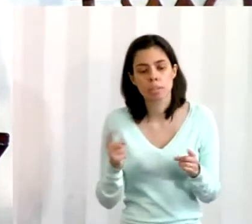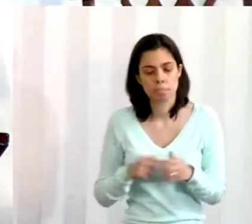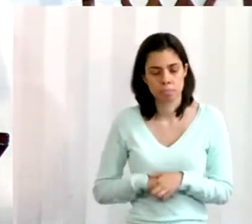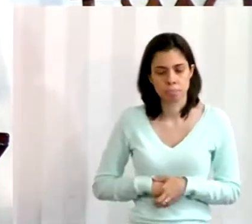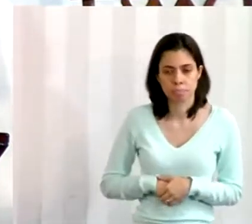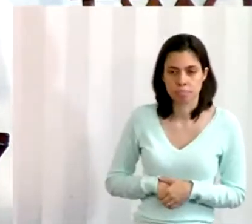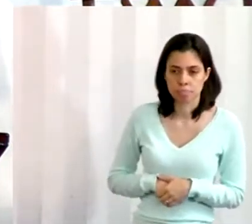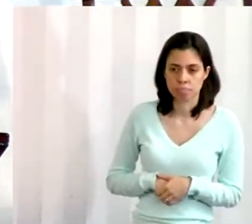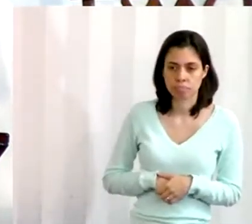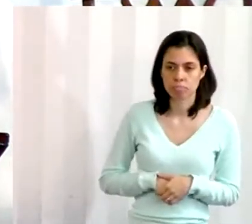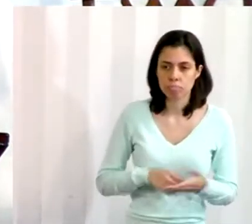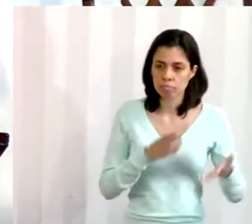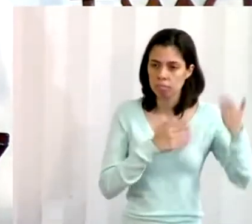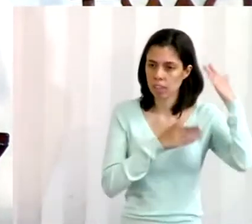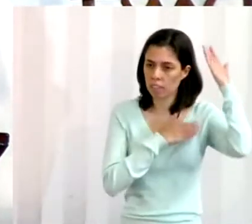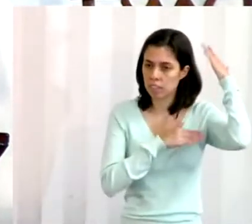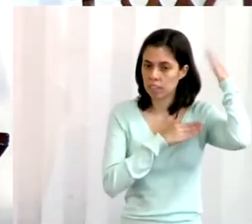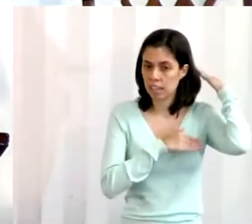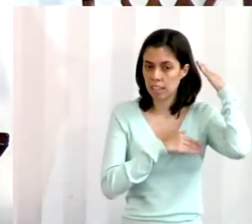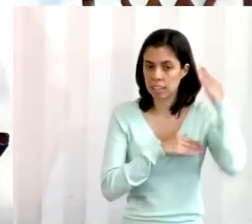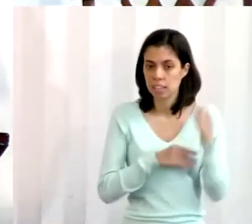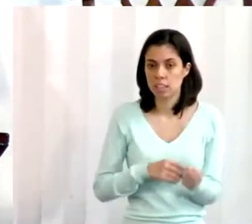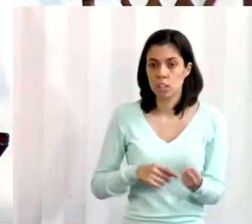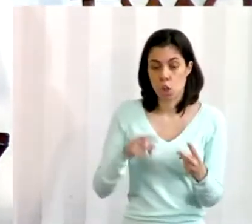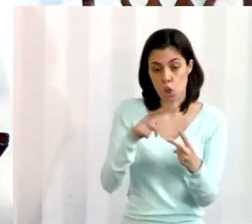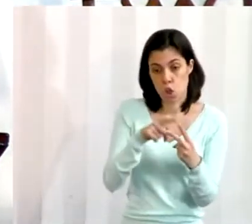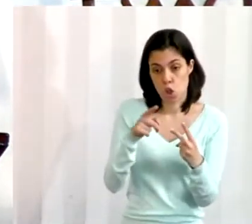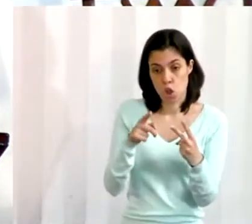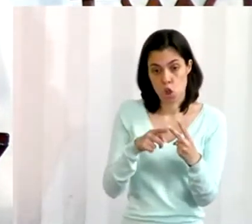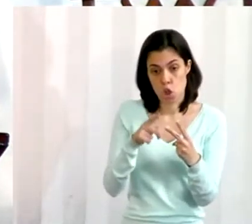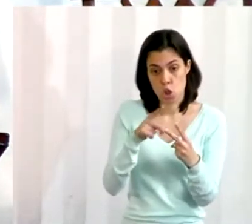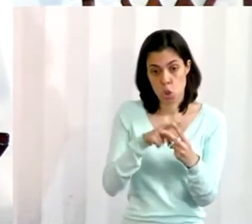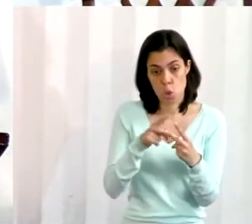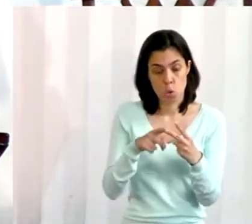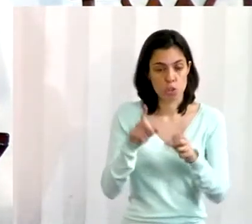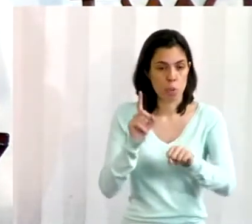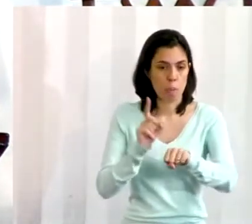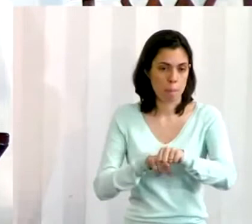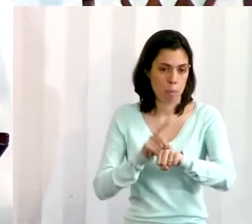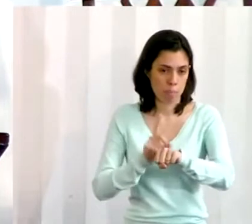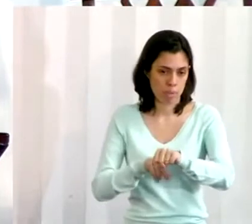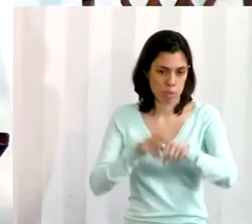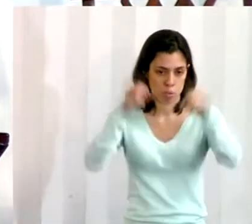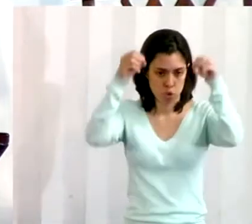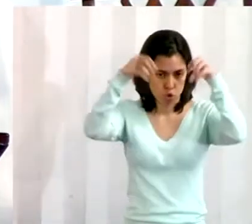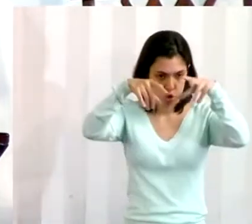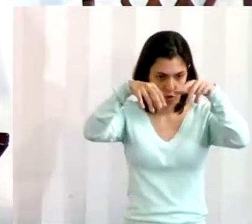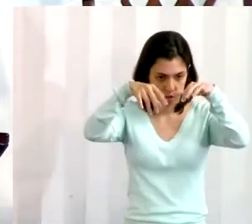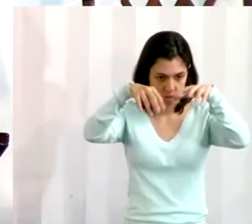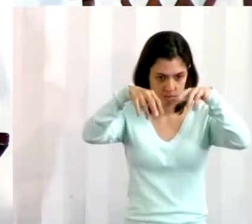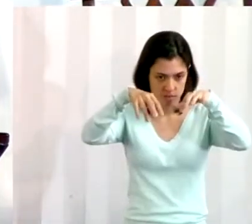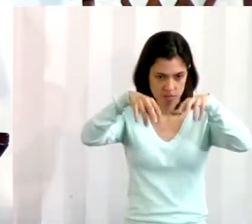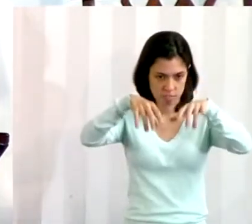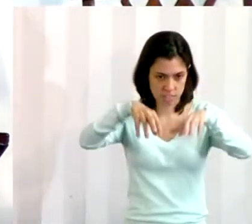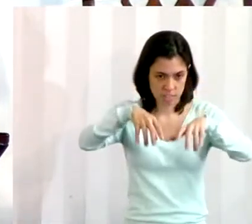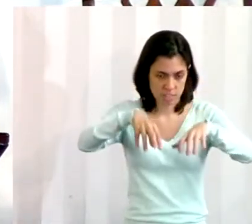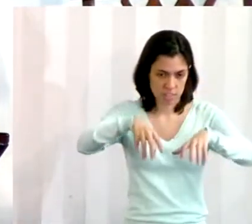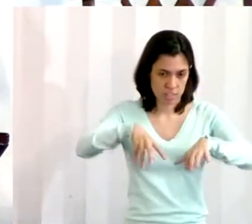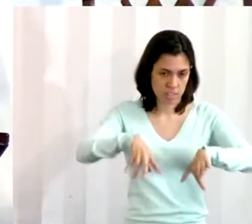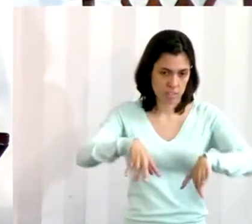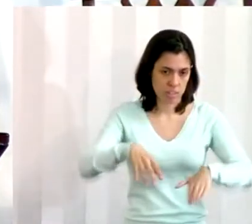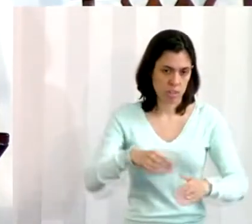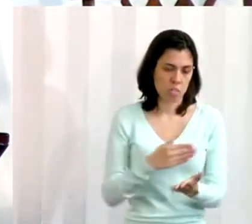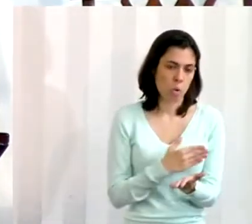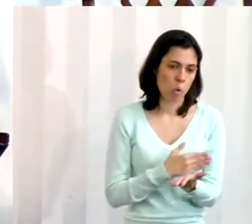15 dias a 1 mês, e era o momento em que as pessoas semeavam. Só que depois desse momento de